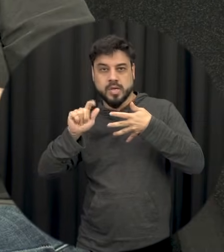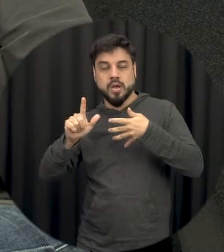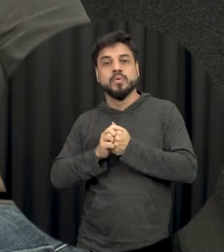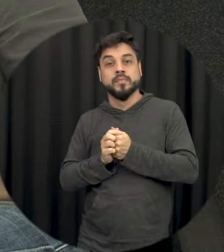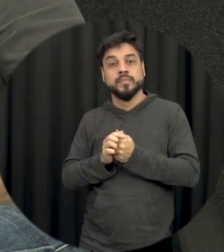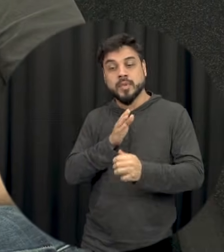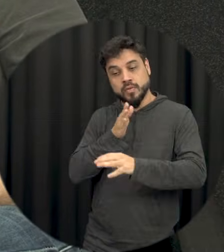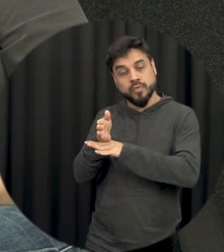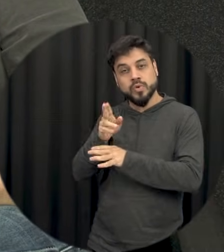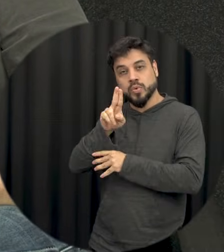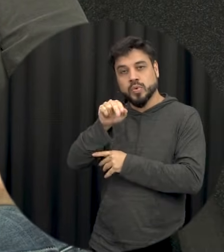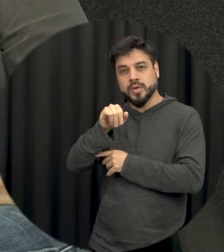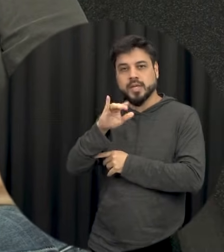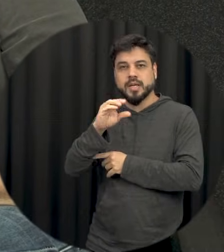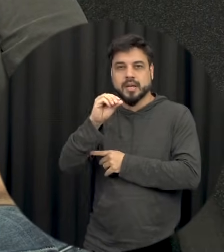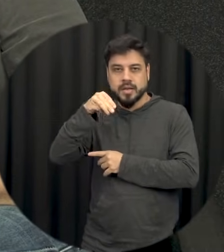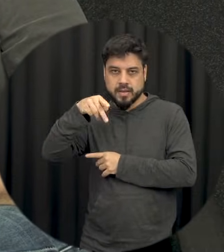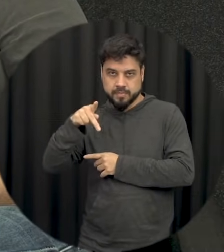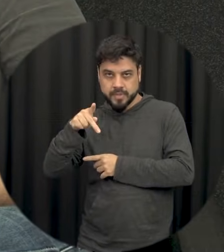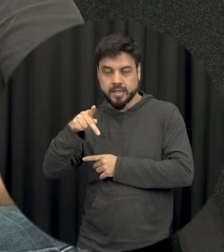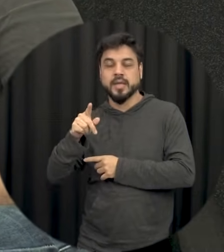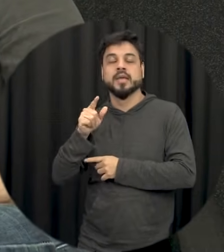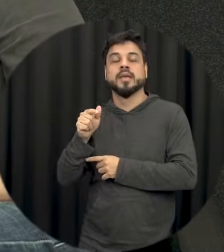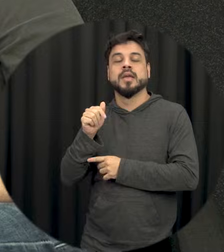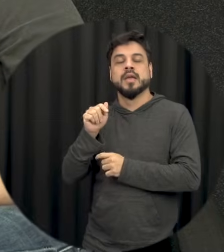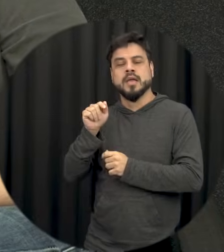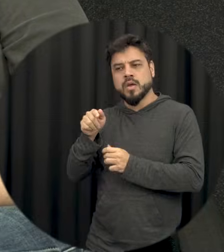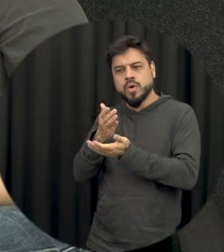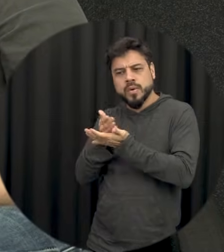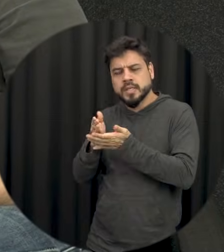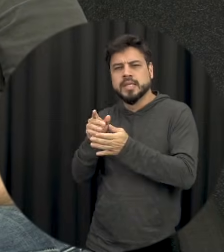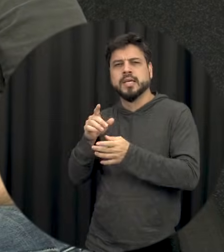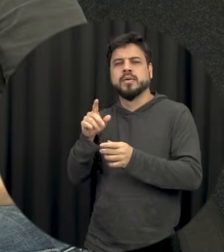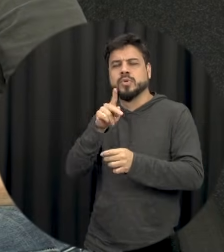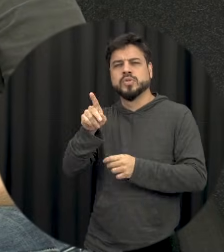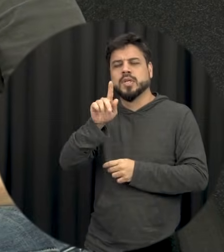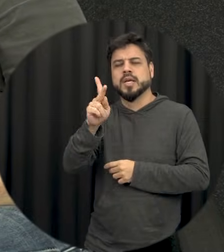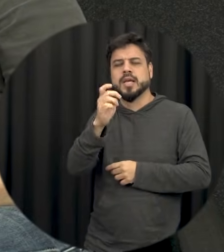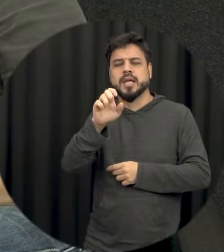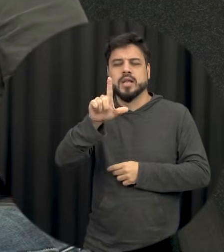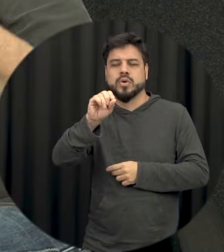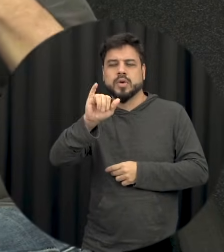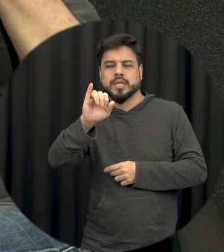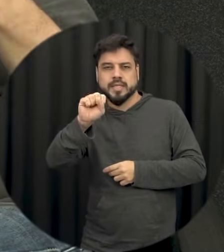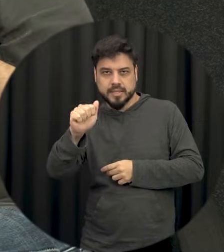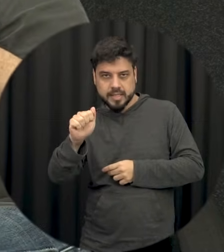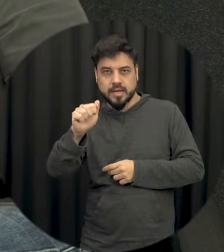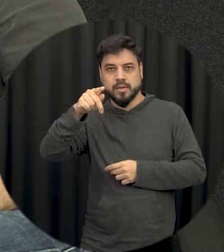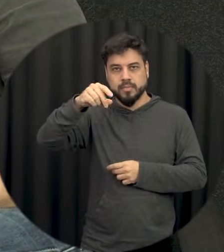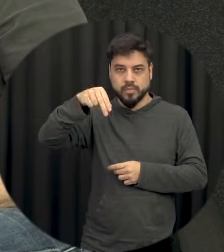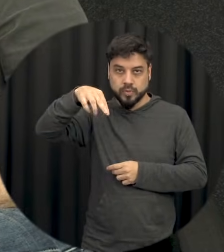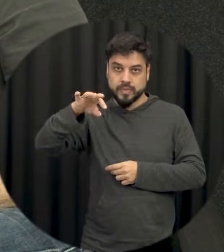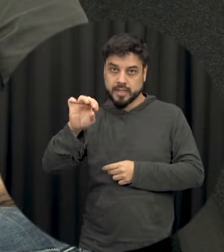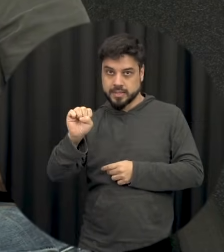Unicamp, no Departamento de Antropologia, com a supervisão da professora Heloísa Pontes. E aí, o que acontece? Desde a minha graduação,